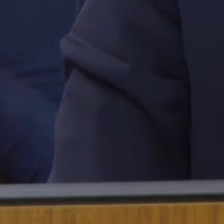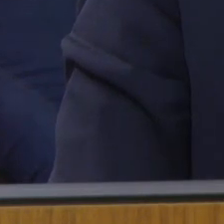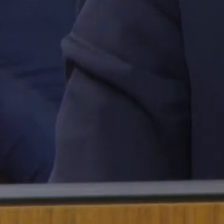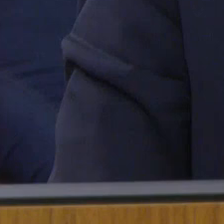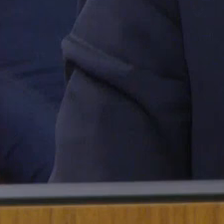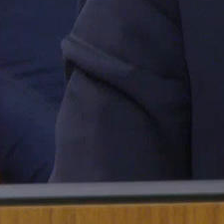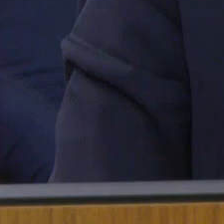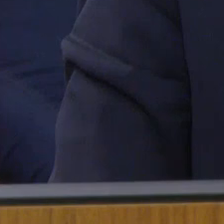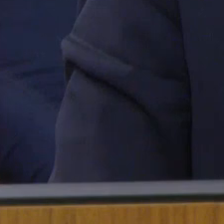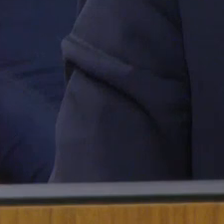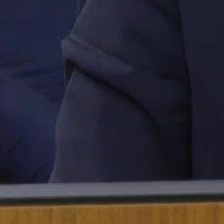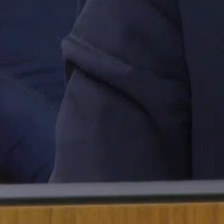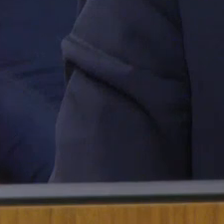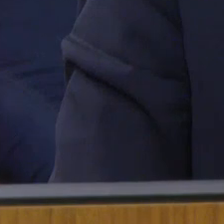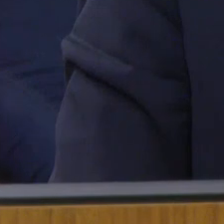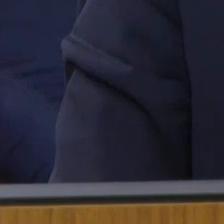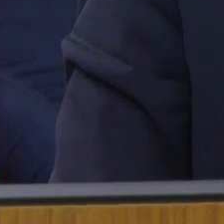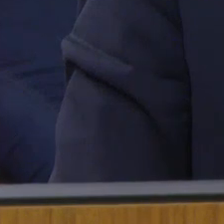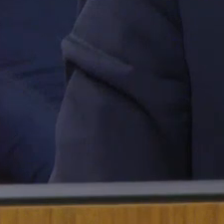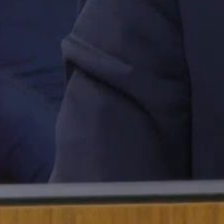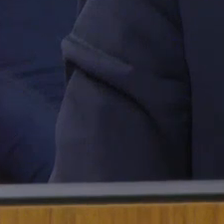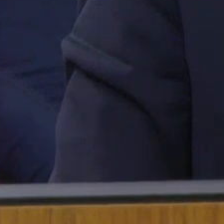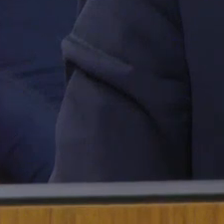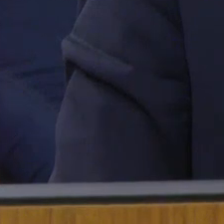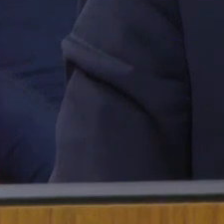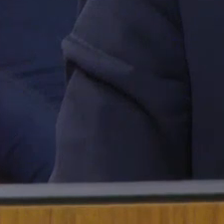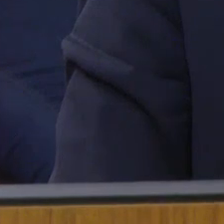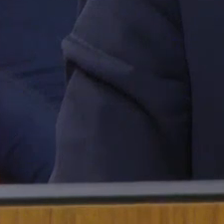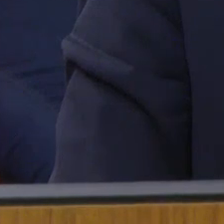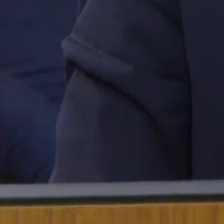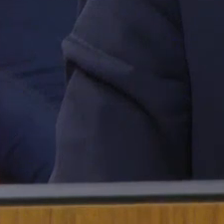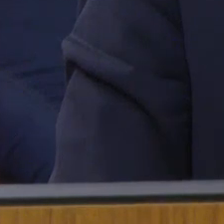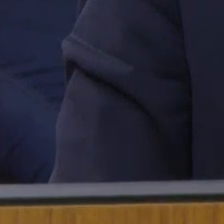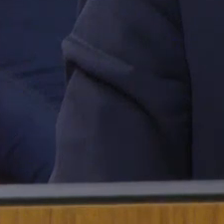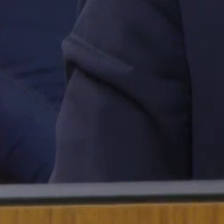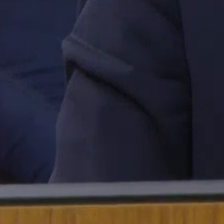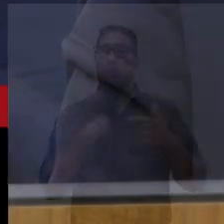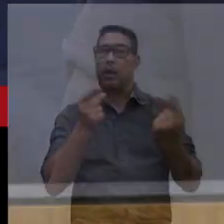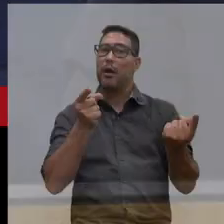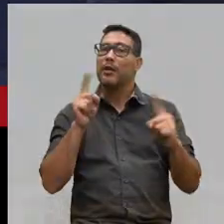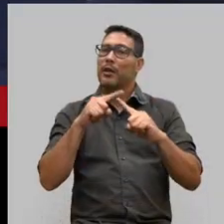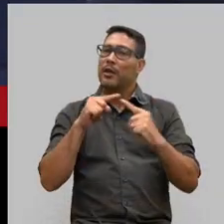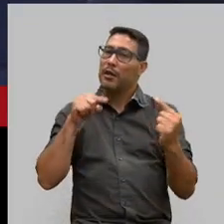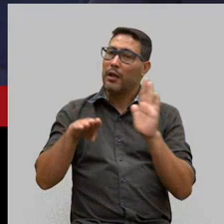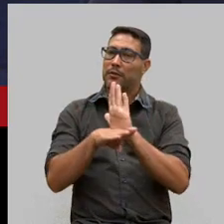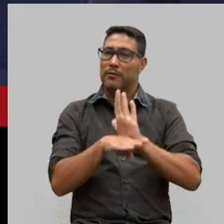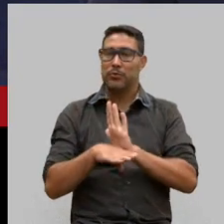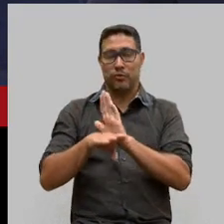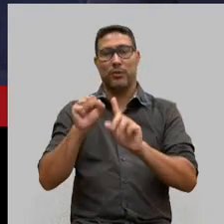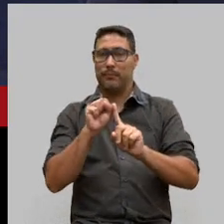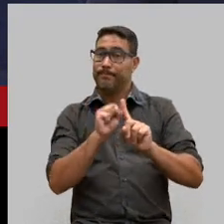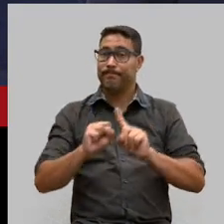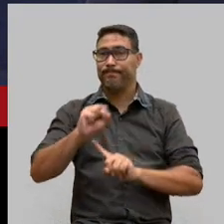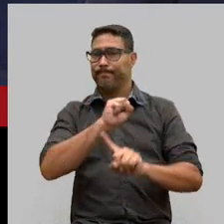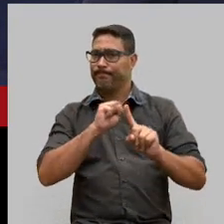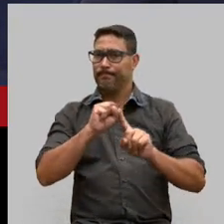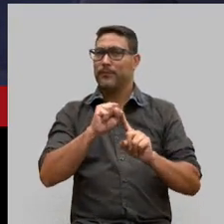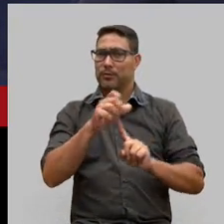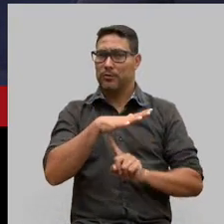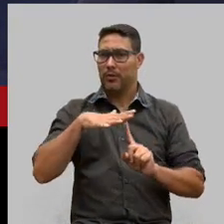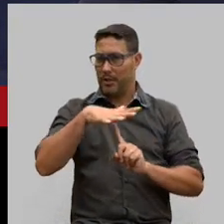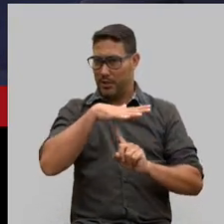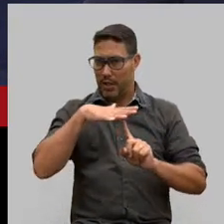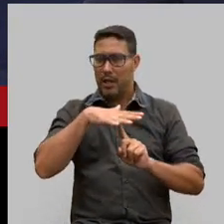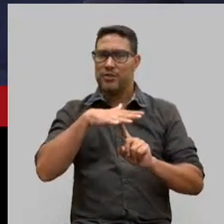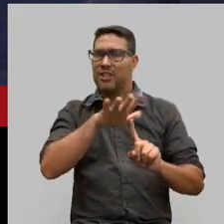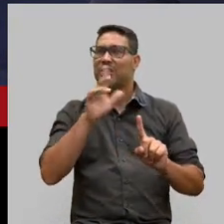gente para que a gente possa de fato atuar em favor da sociedade e não no que a gente acha que